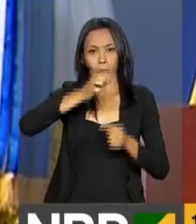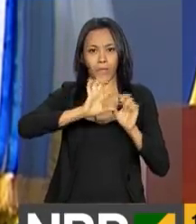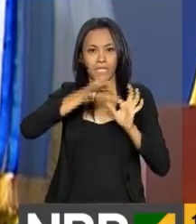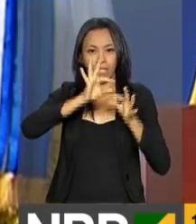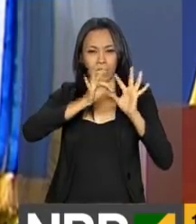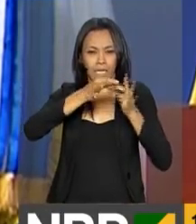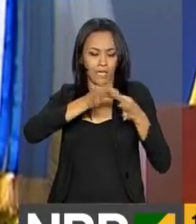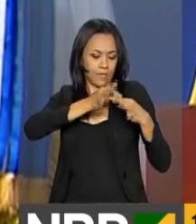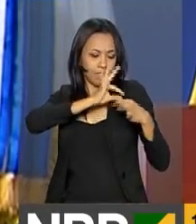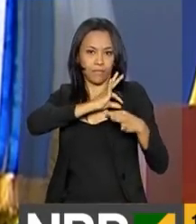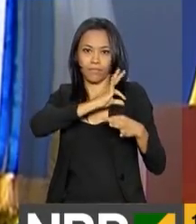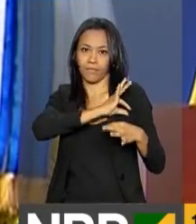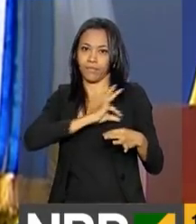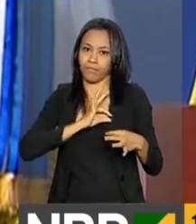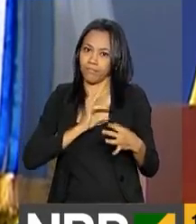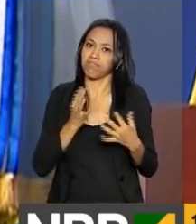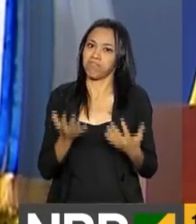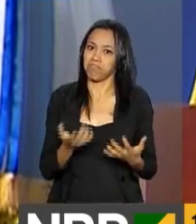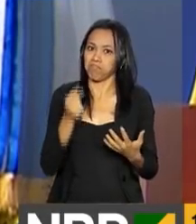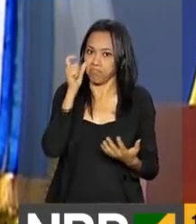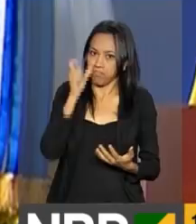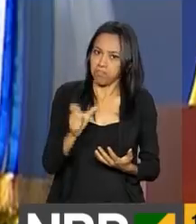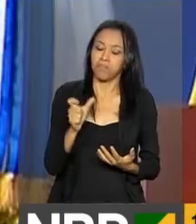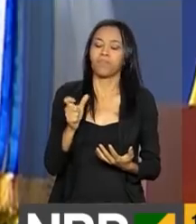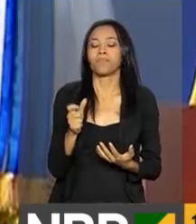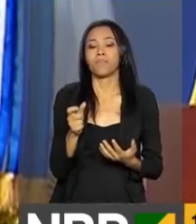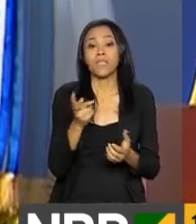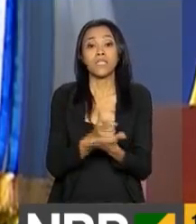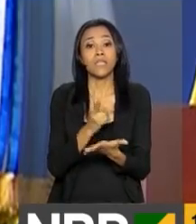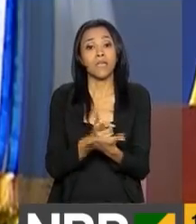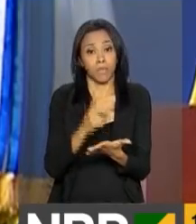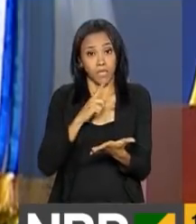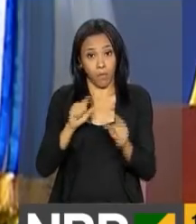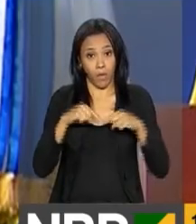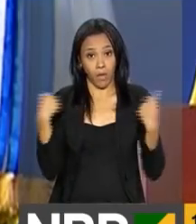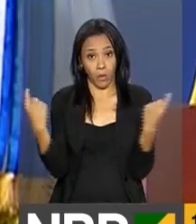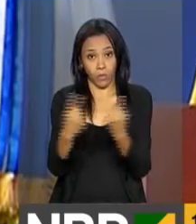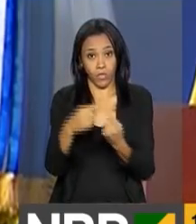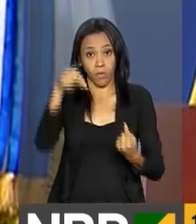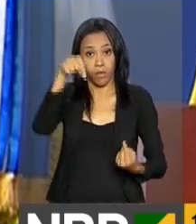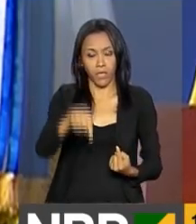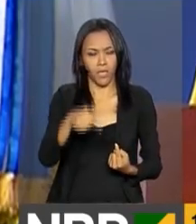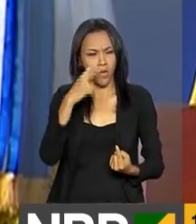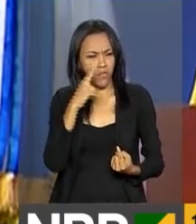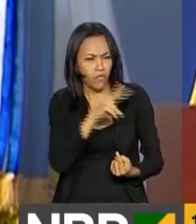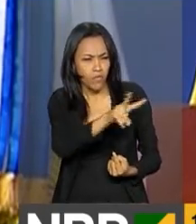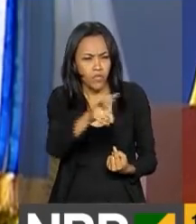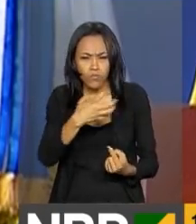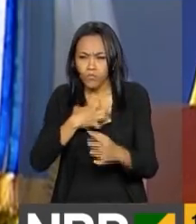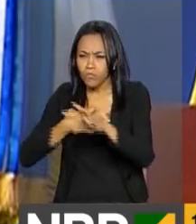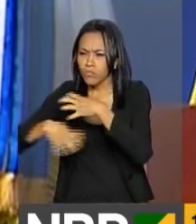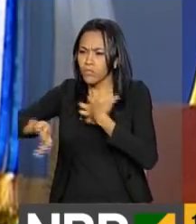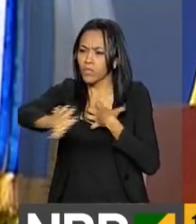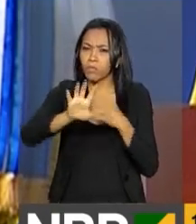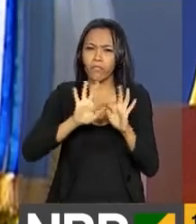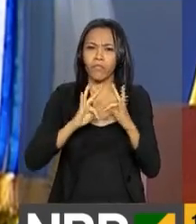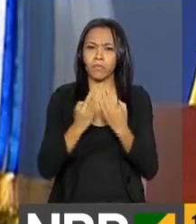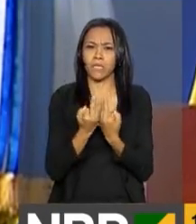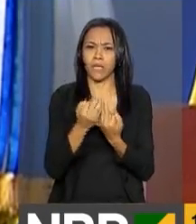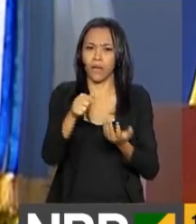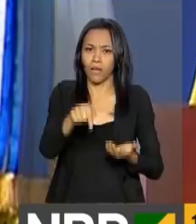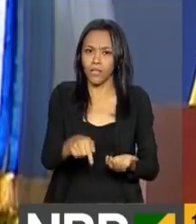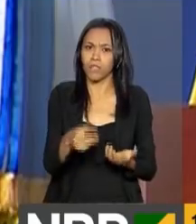neste particular, é interessante, toda vez que há uma reunião aqui, eu vejo um sentimento familiar muito,